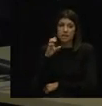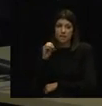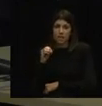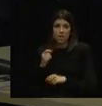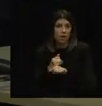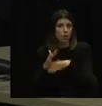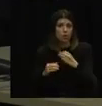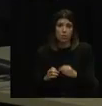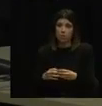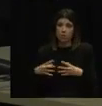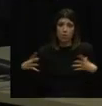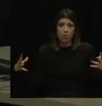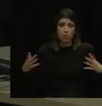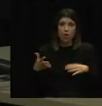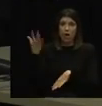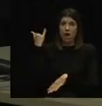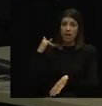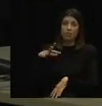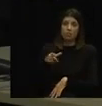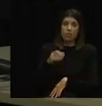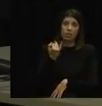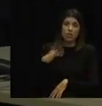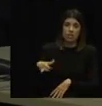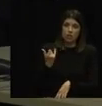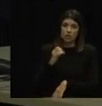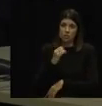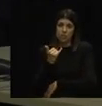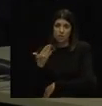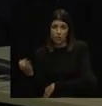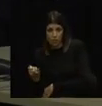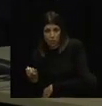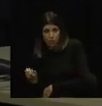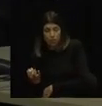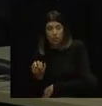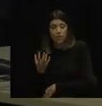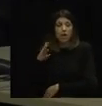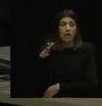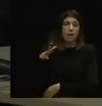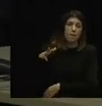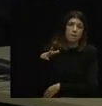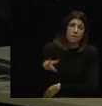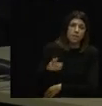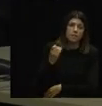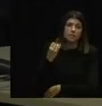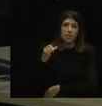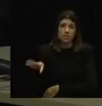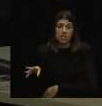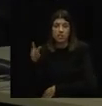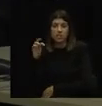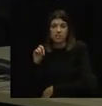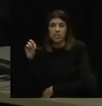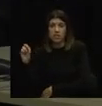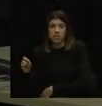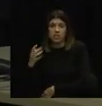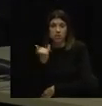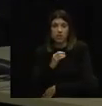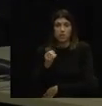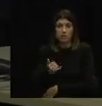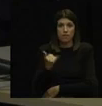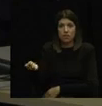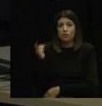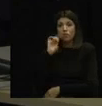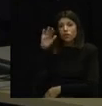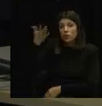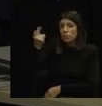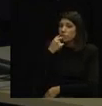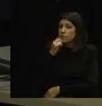a aumentar. Eram 1.400 em 2021 e 1.663 em 2022, pelo que é